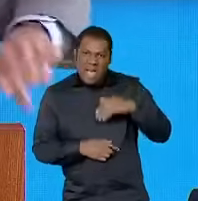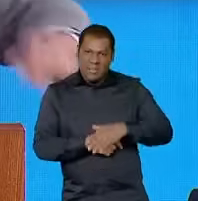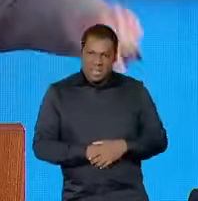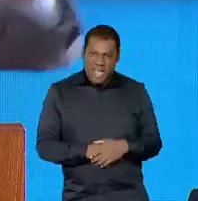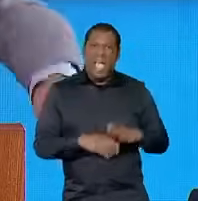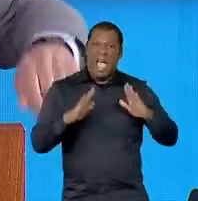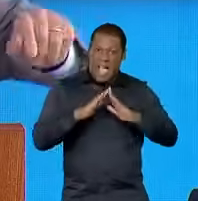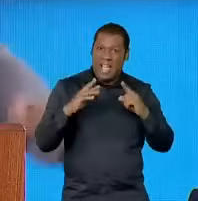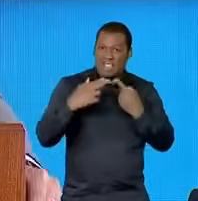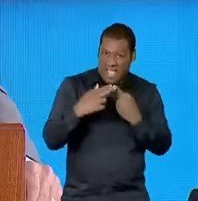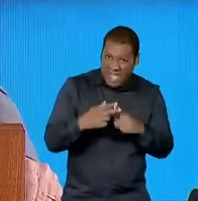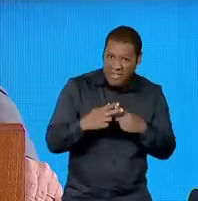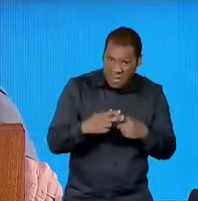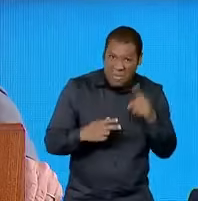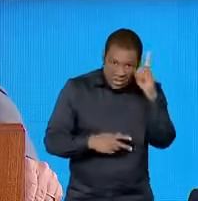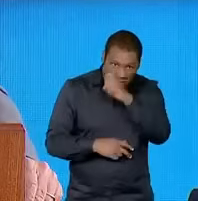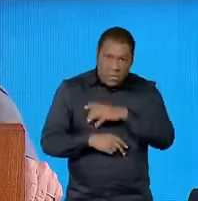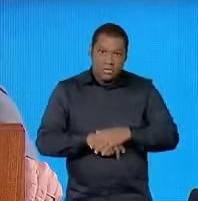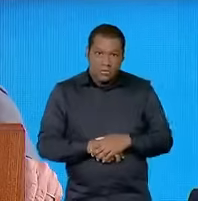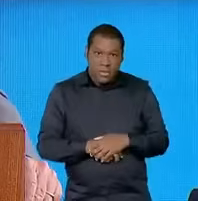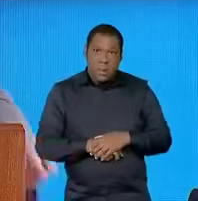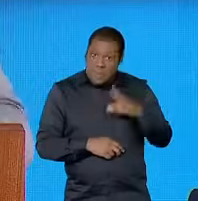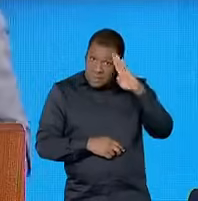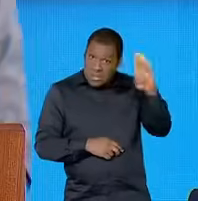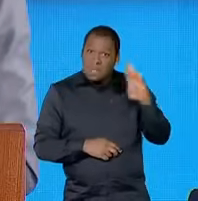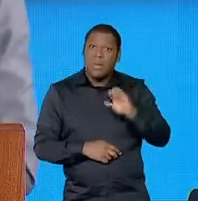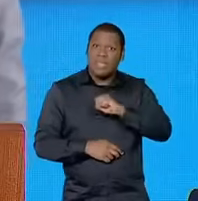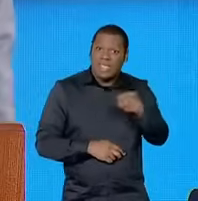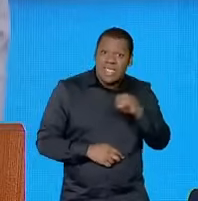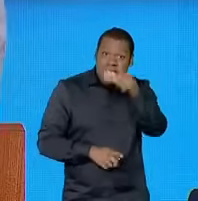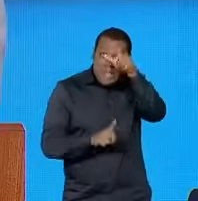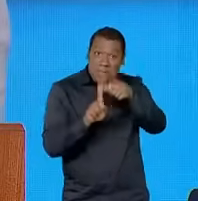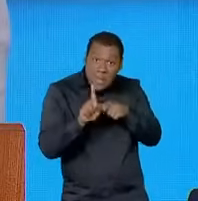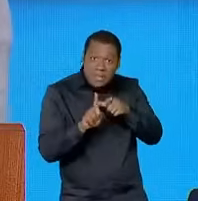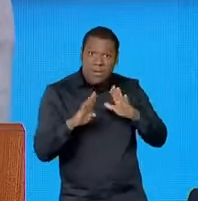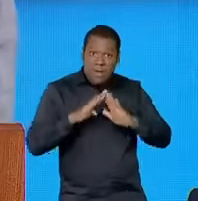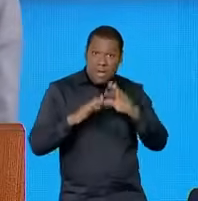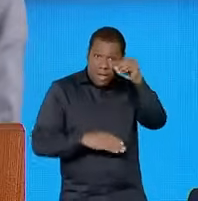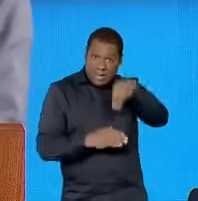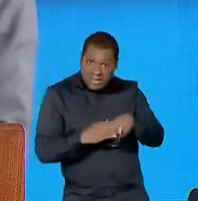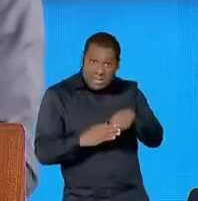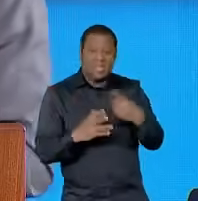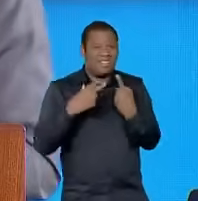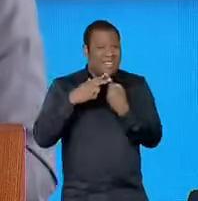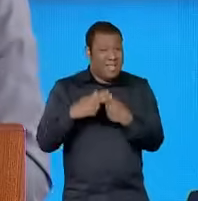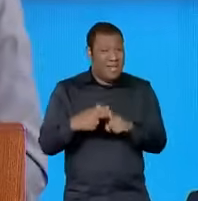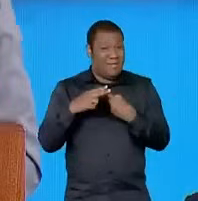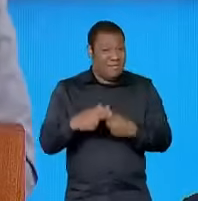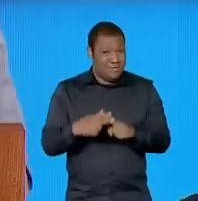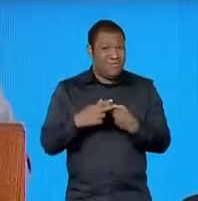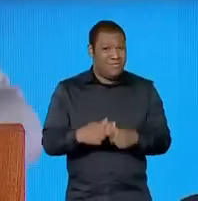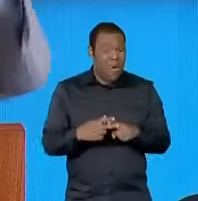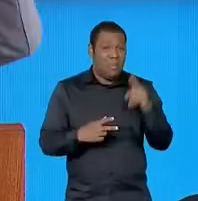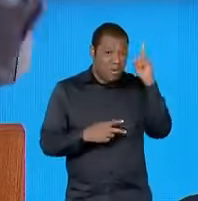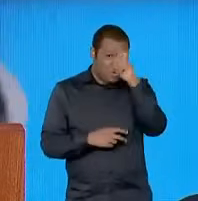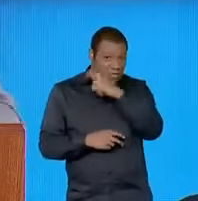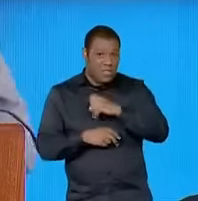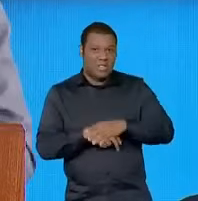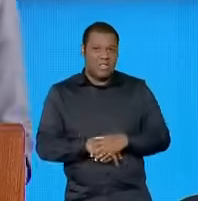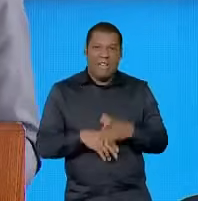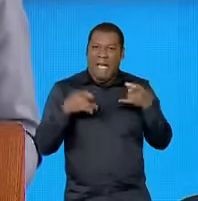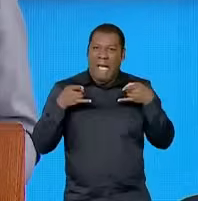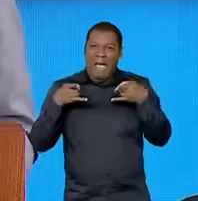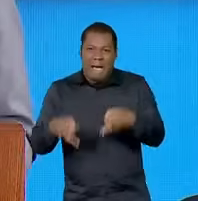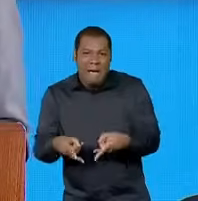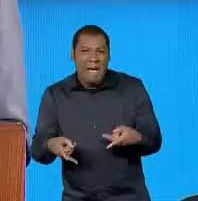casa, você estando dentro da casa? O cara tem noção do que é Você reformava a casa com guarda-roupa, com